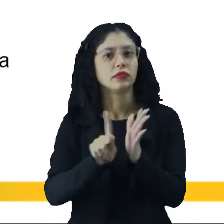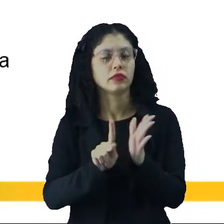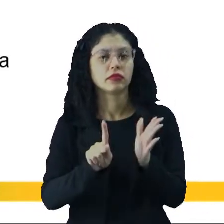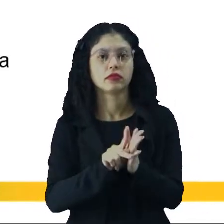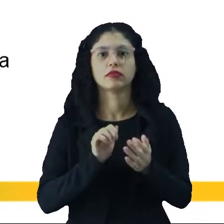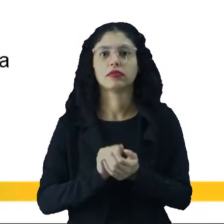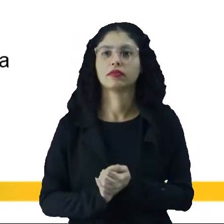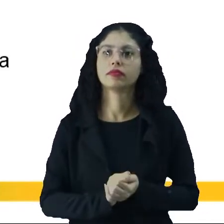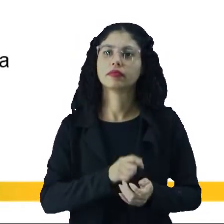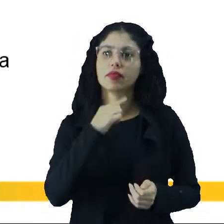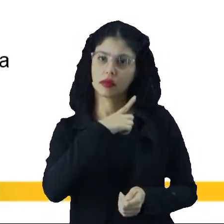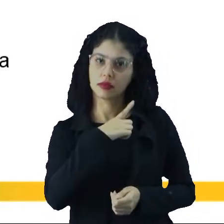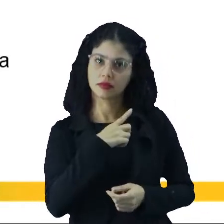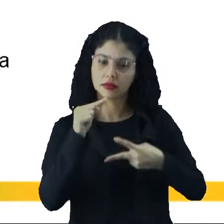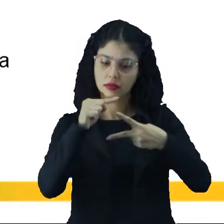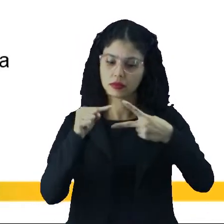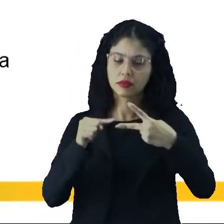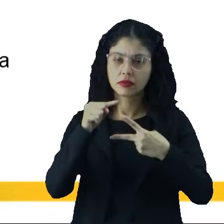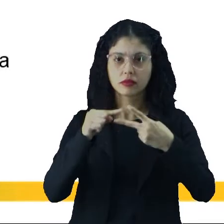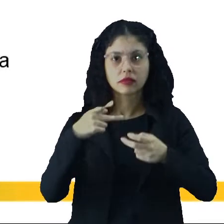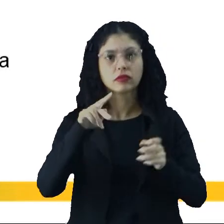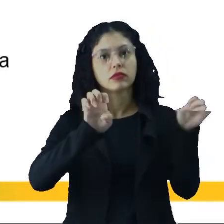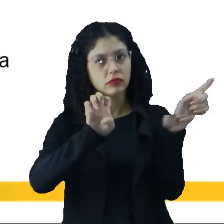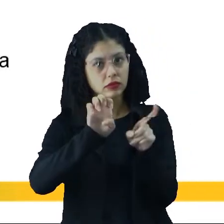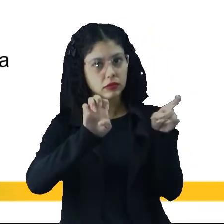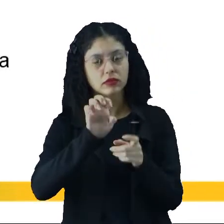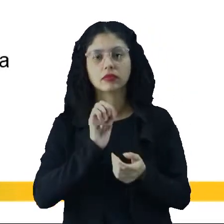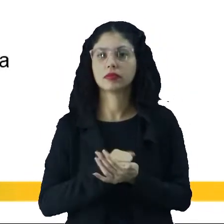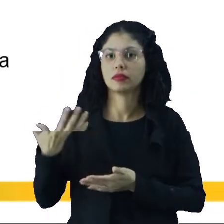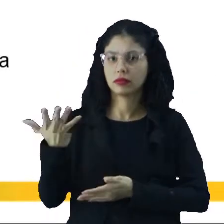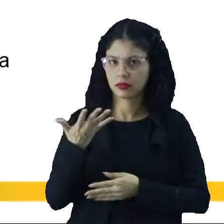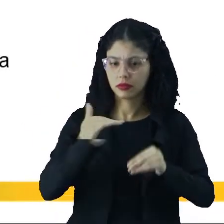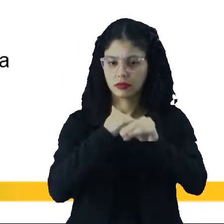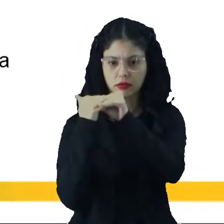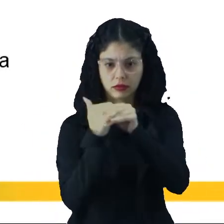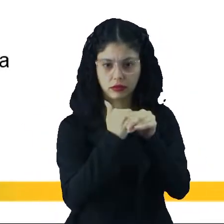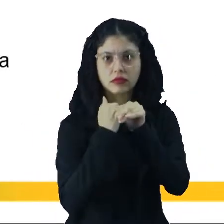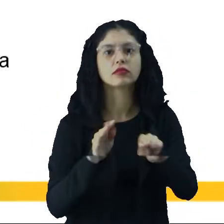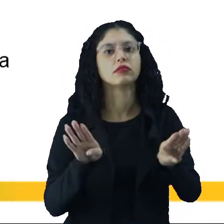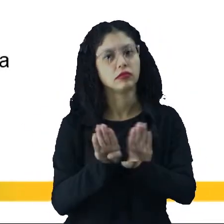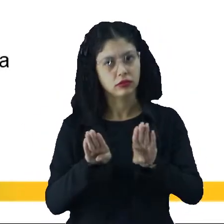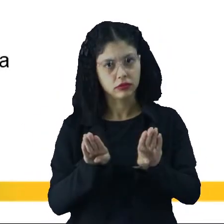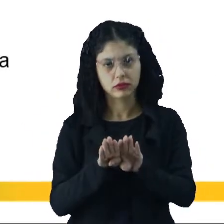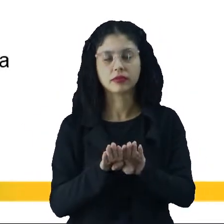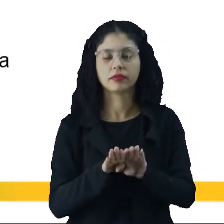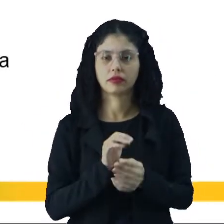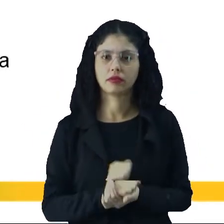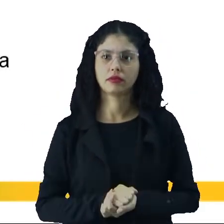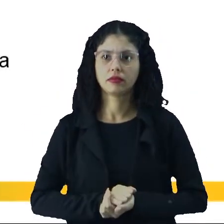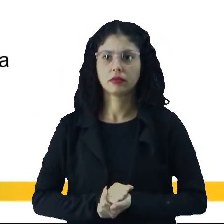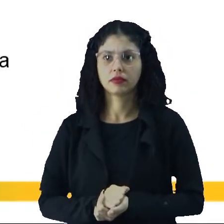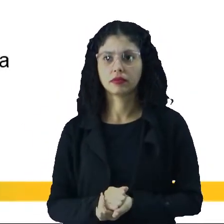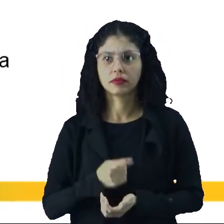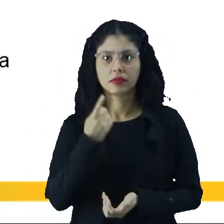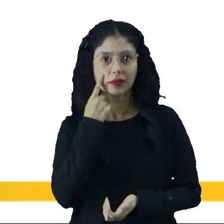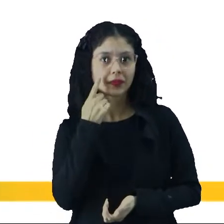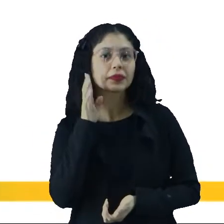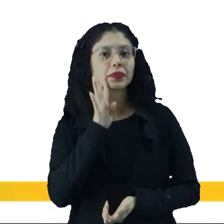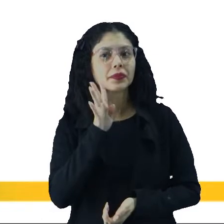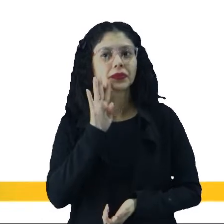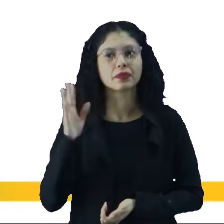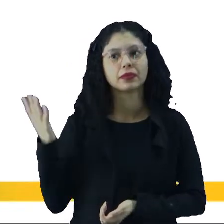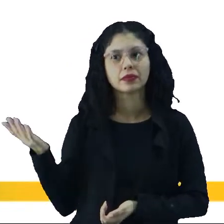propriedade garante é que se duas potências de mesma base são iguais, os expoentes também serão. Beleza? Olha que